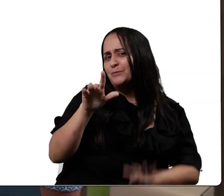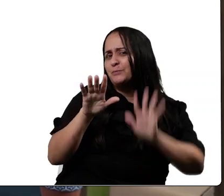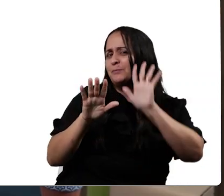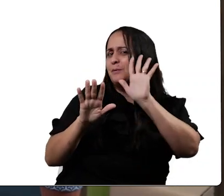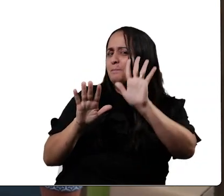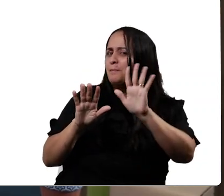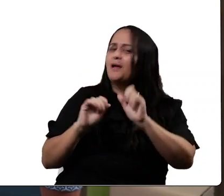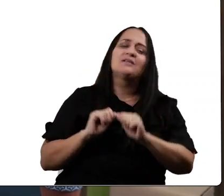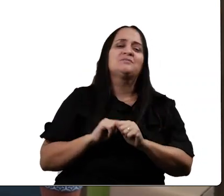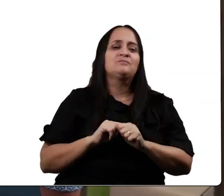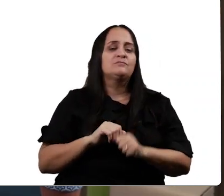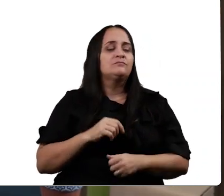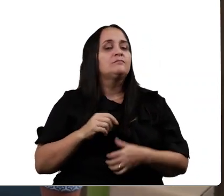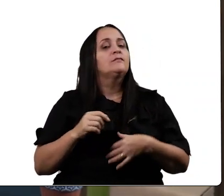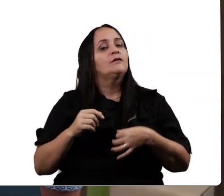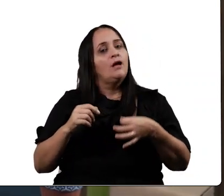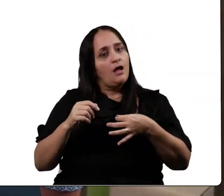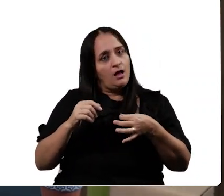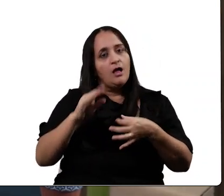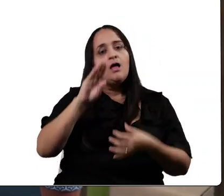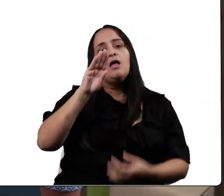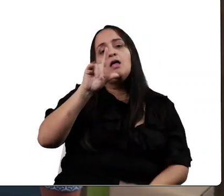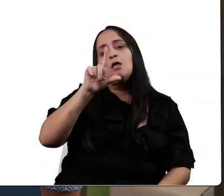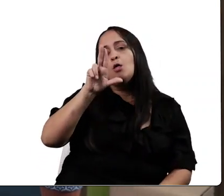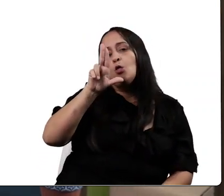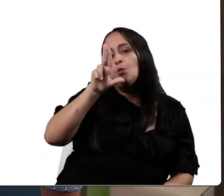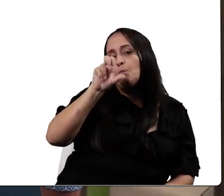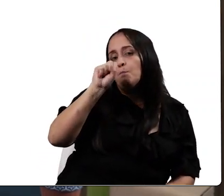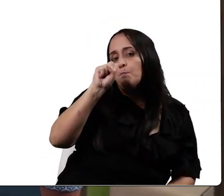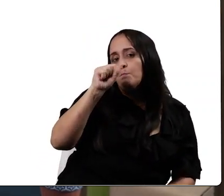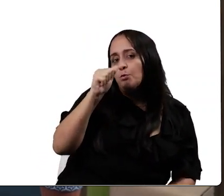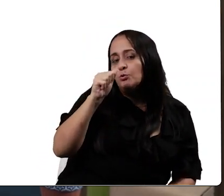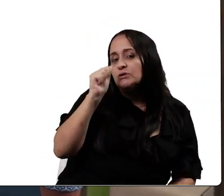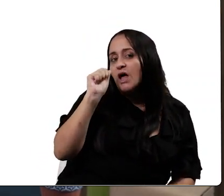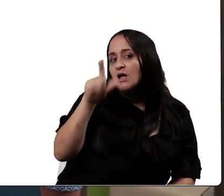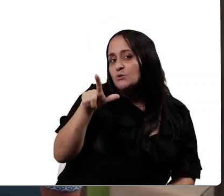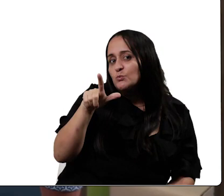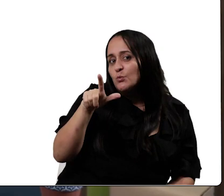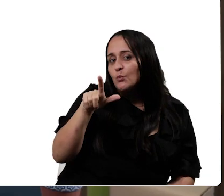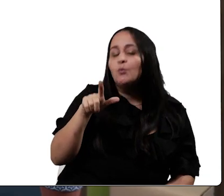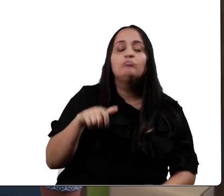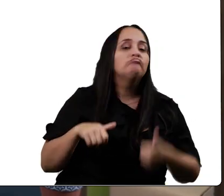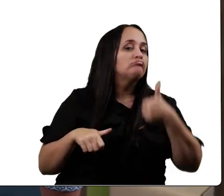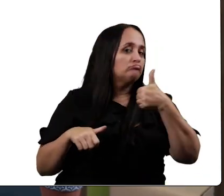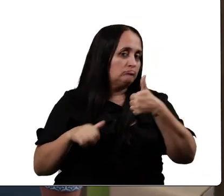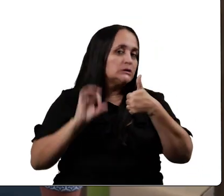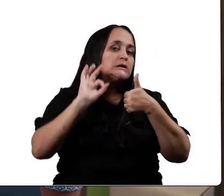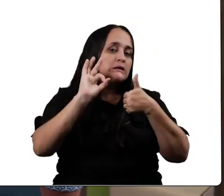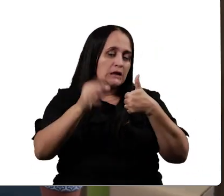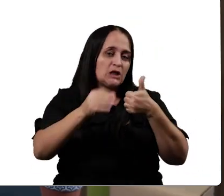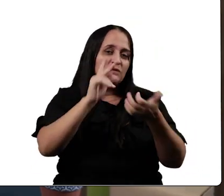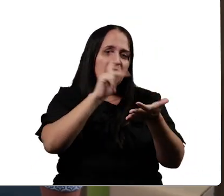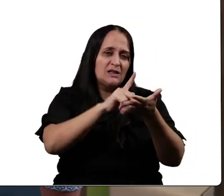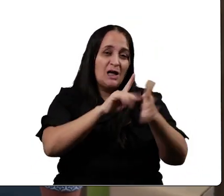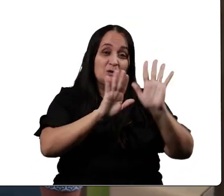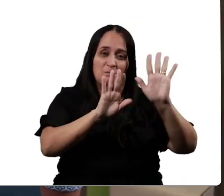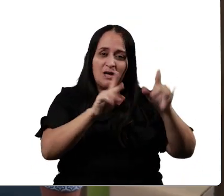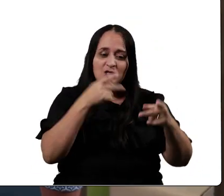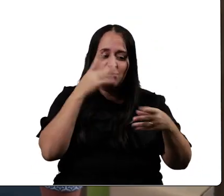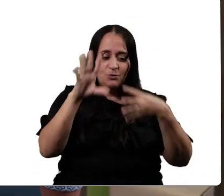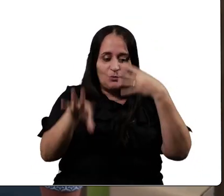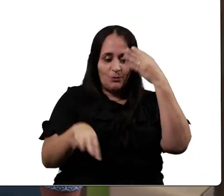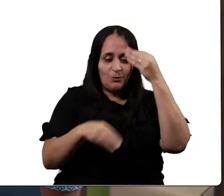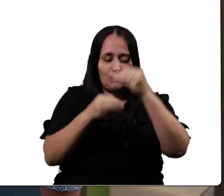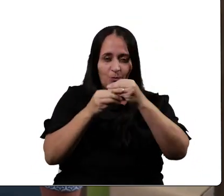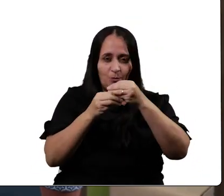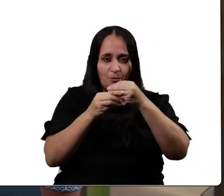eu falo esta é uma linda blusa azul, eu estou emitindo a minha opinião sobre a